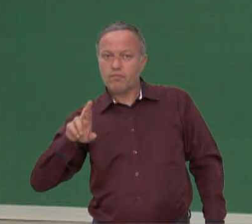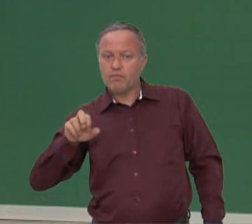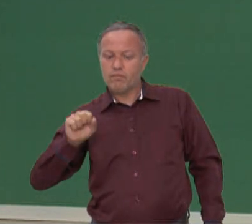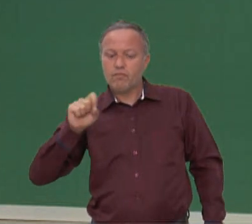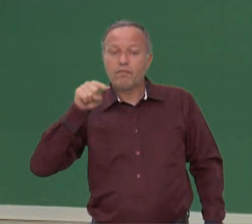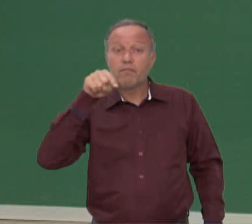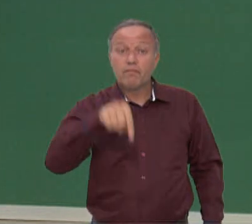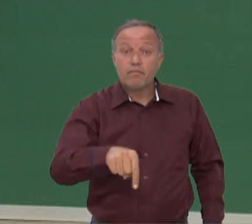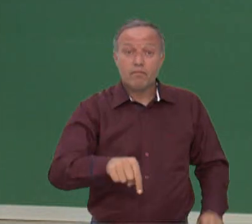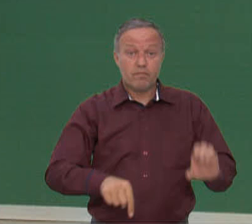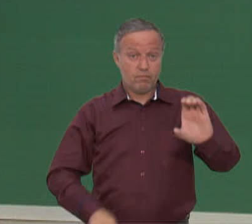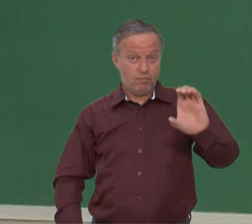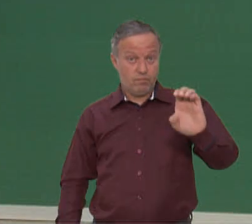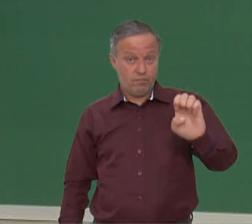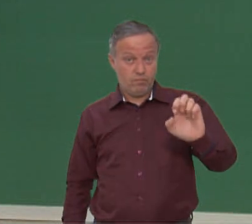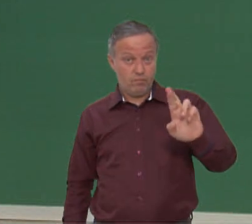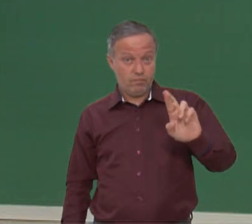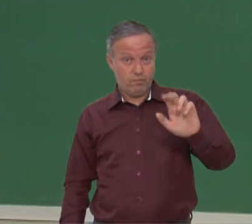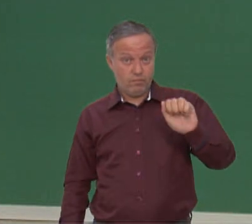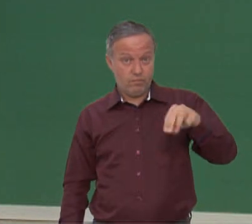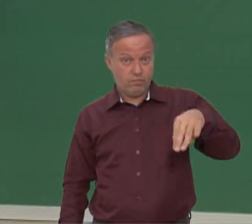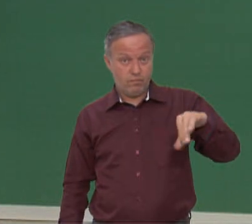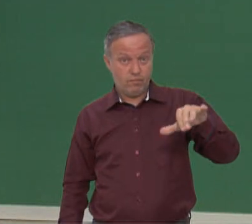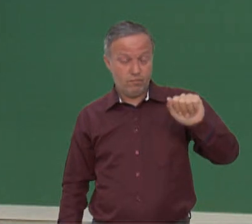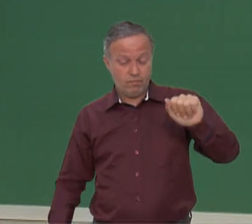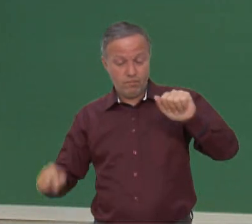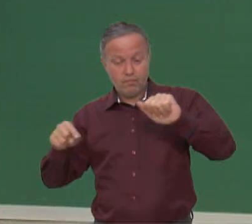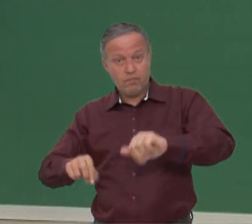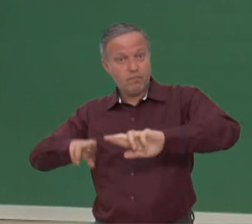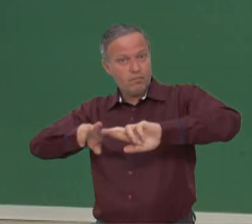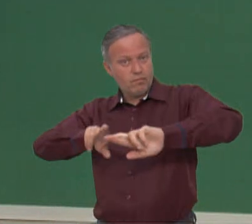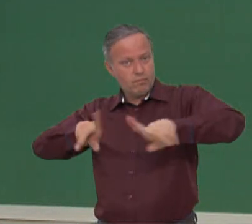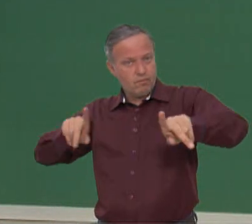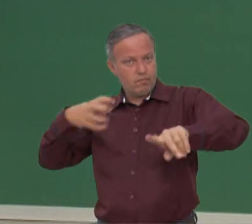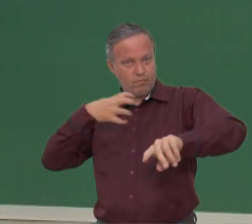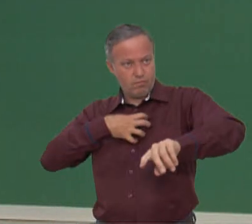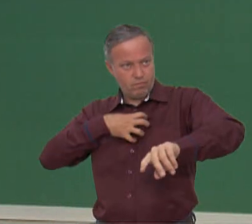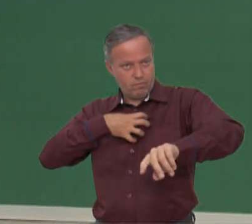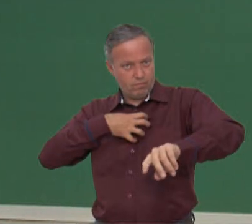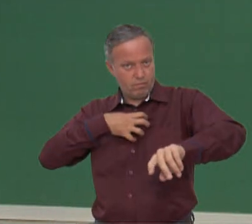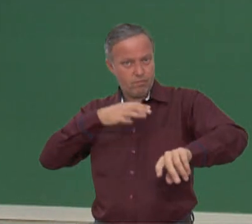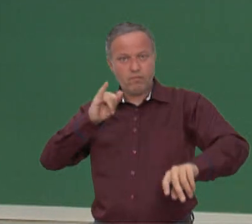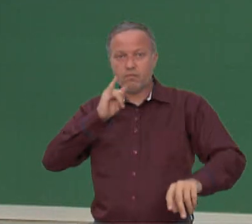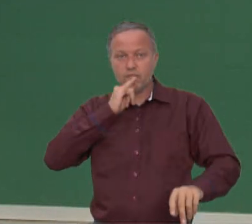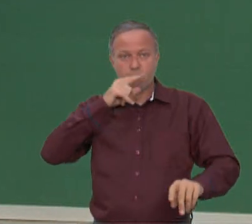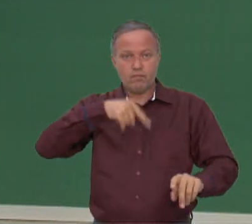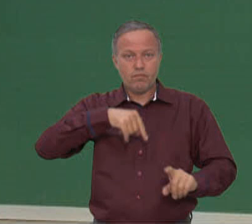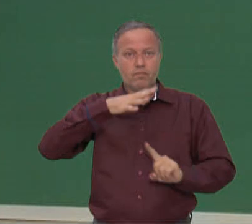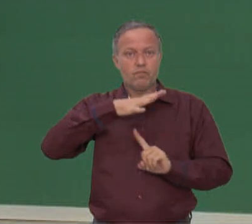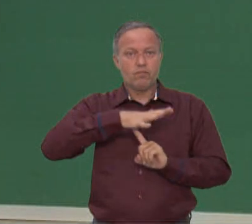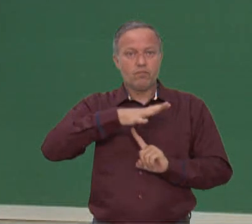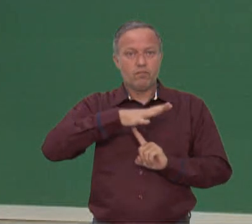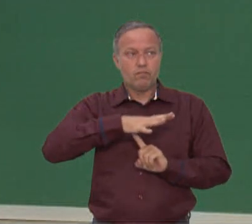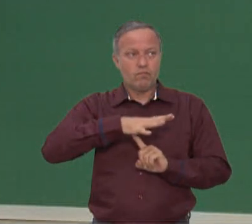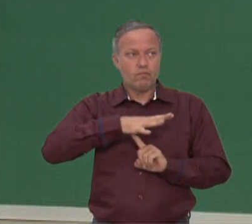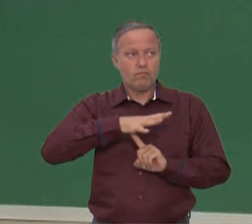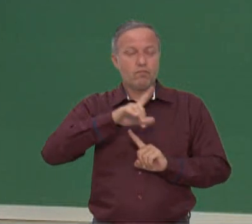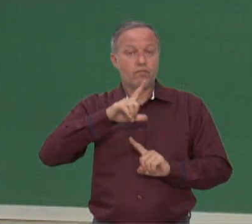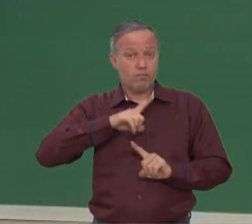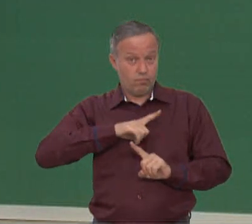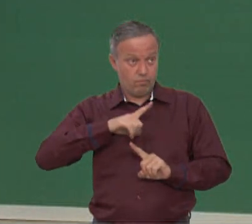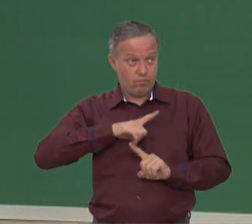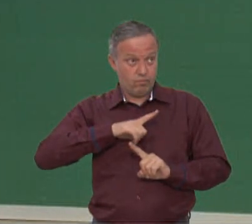de sensibilidade. Tanto que aqui no Paraná, pelo menos a região que moramos aqui, tem um